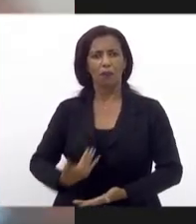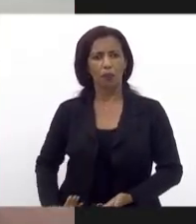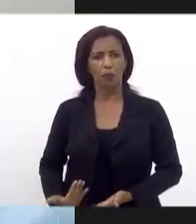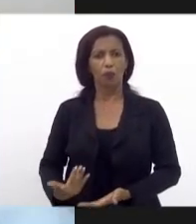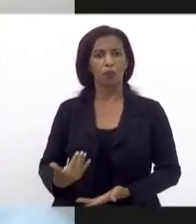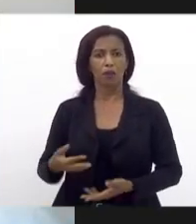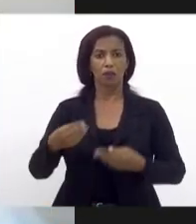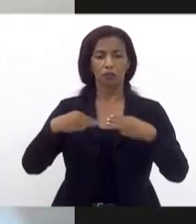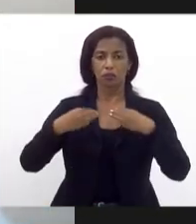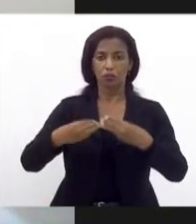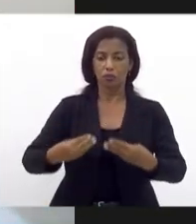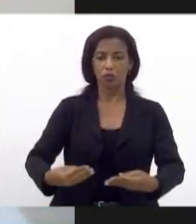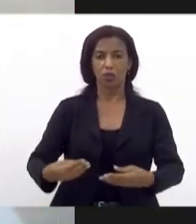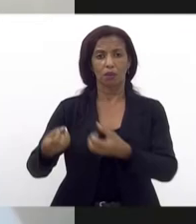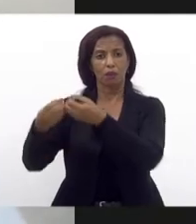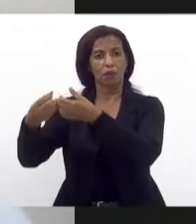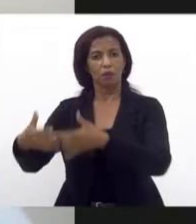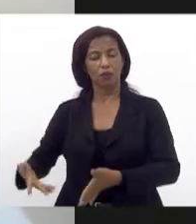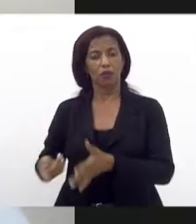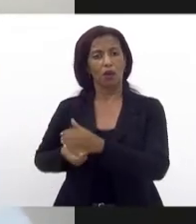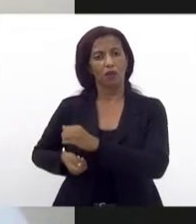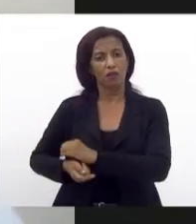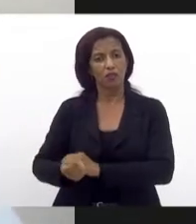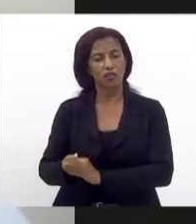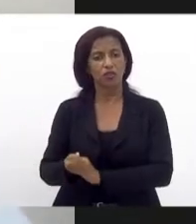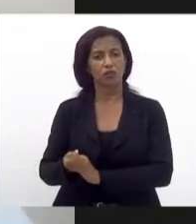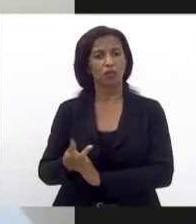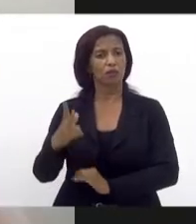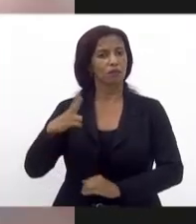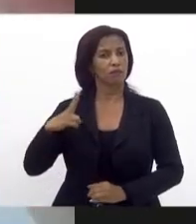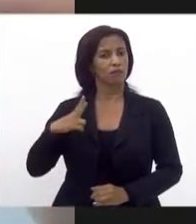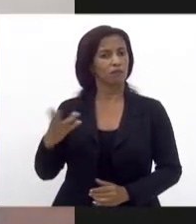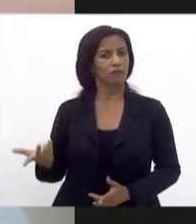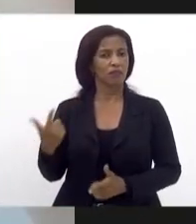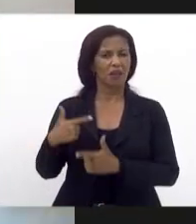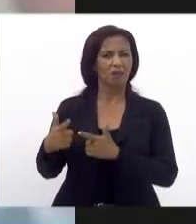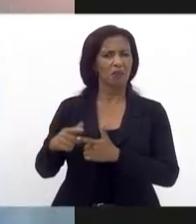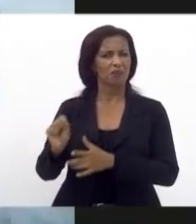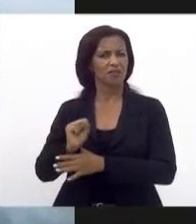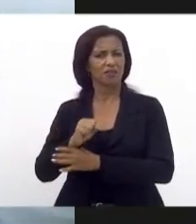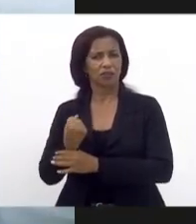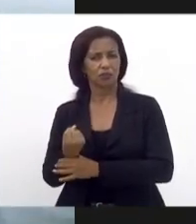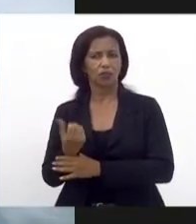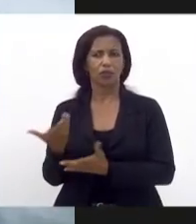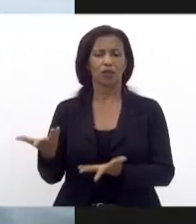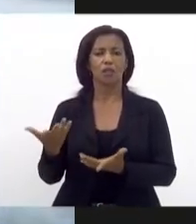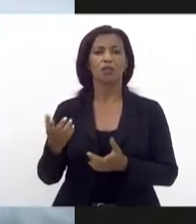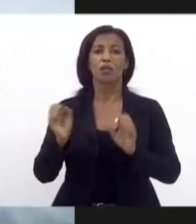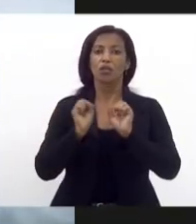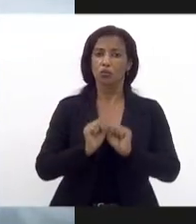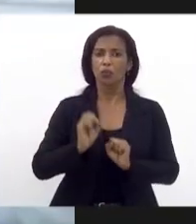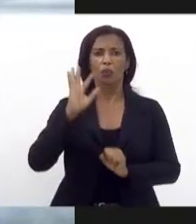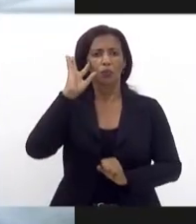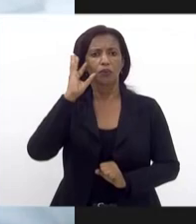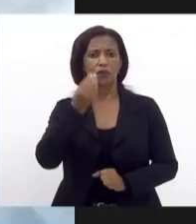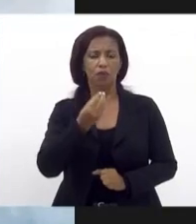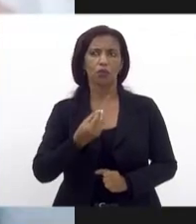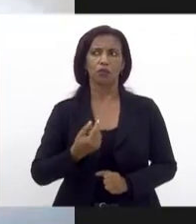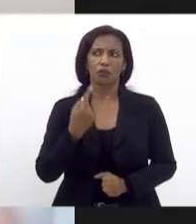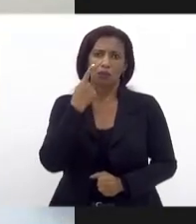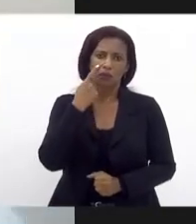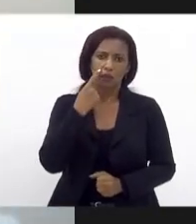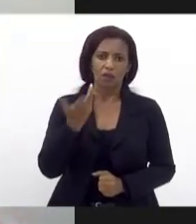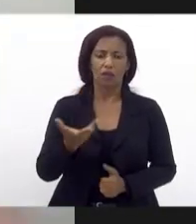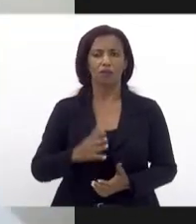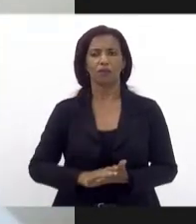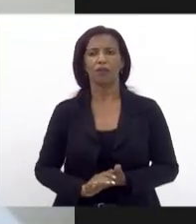do Ministério para prejudicar o investimento privado. Os problemas de segurança, eles podem ser resolvidos, eu estou vendo aí